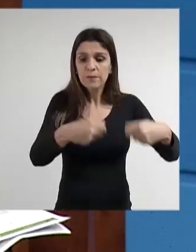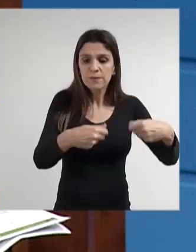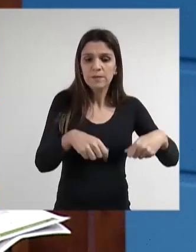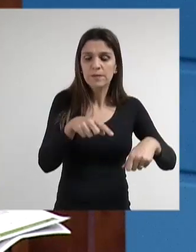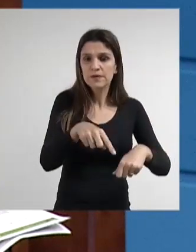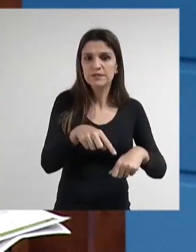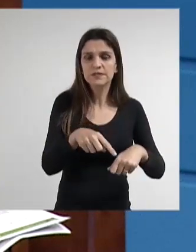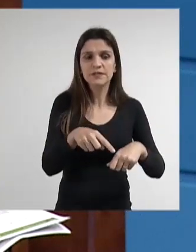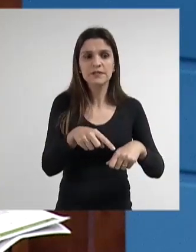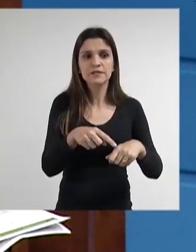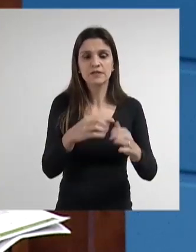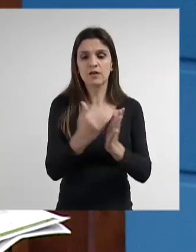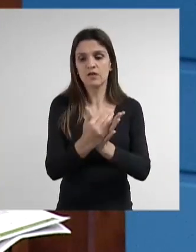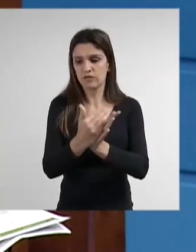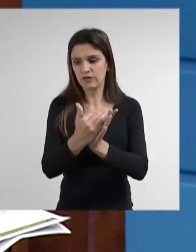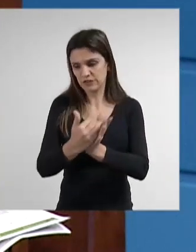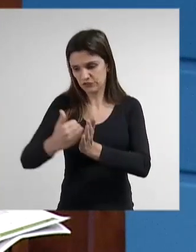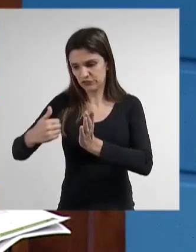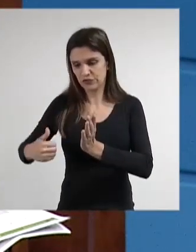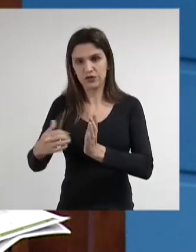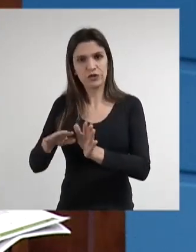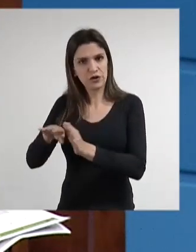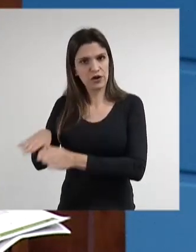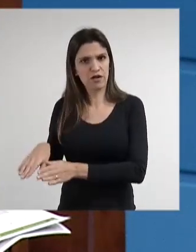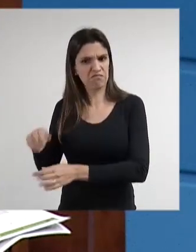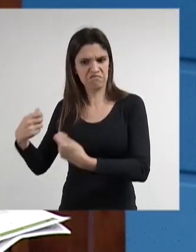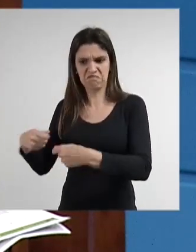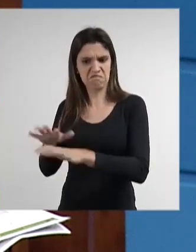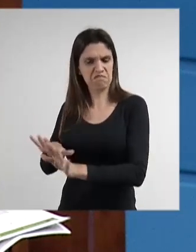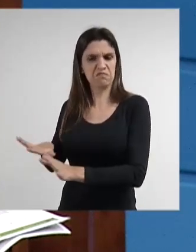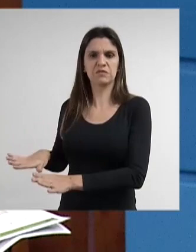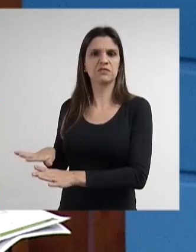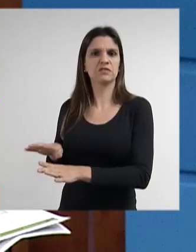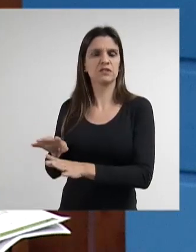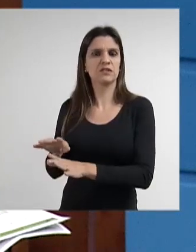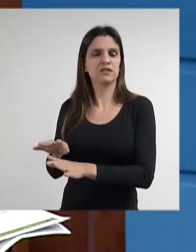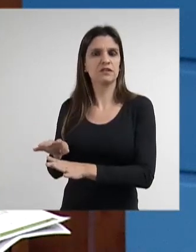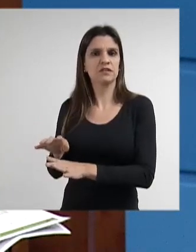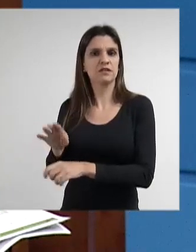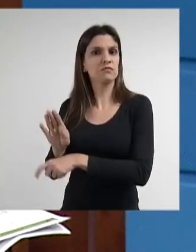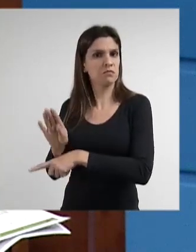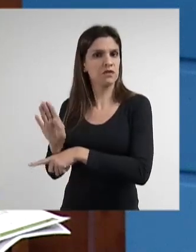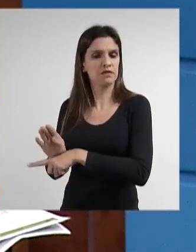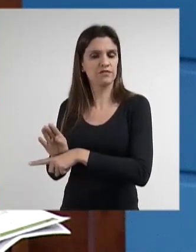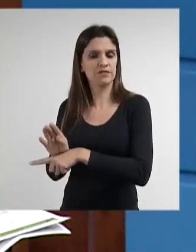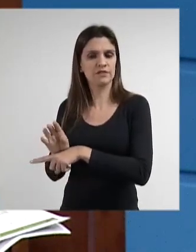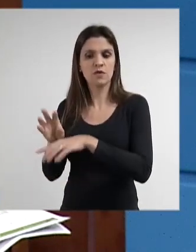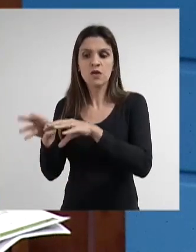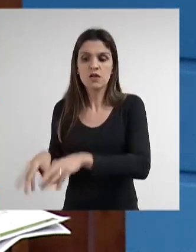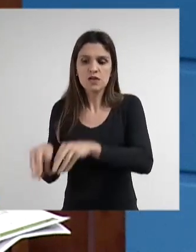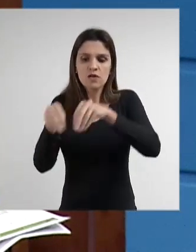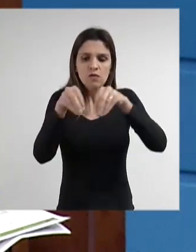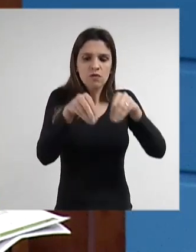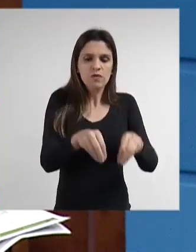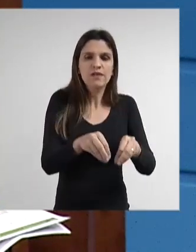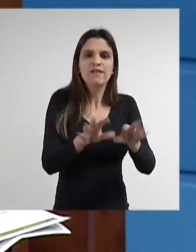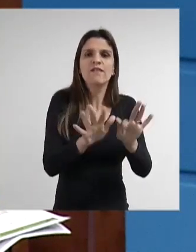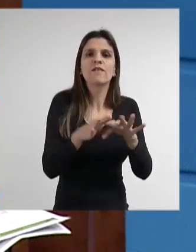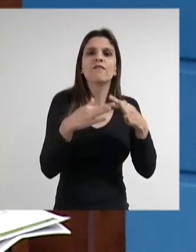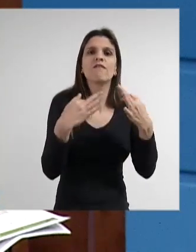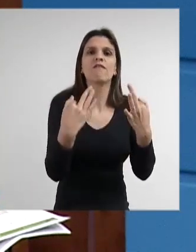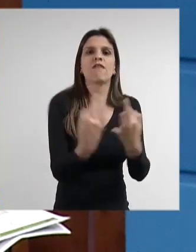sendo tiradas das famílias que não precisam, né? Ou que melhoraram a sua condição de vida, portanto